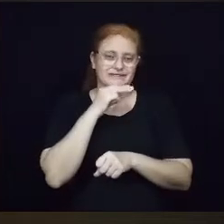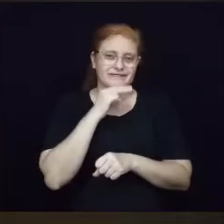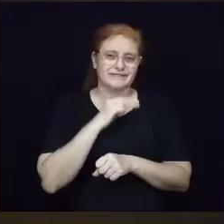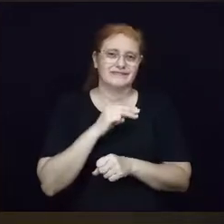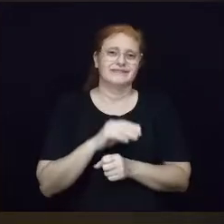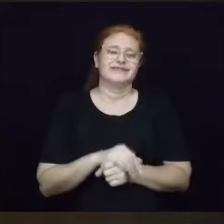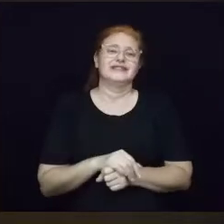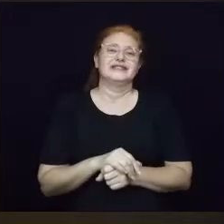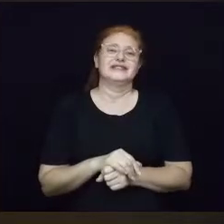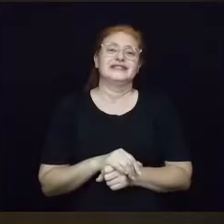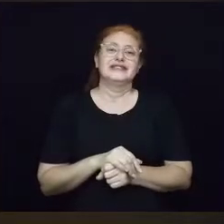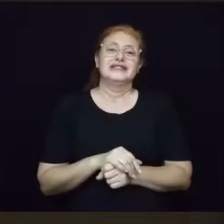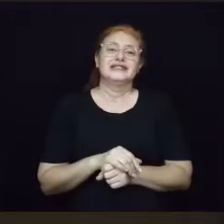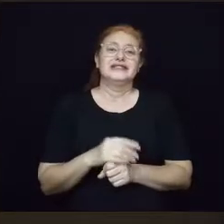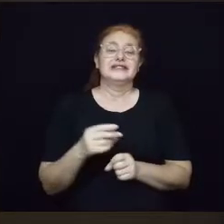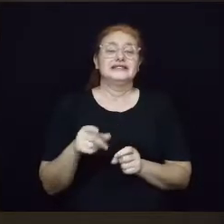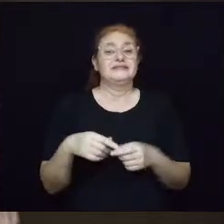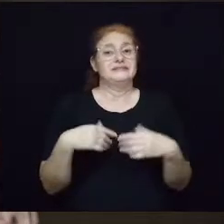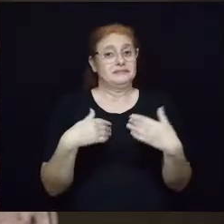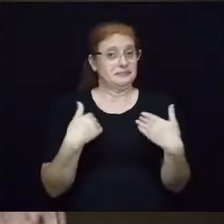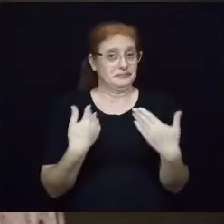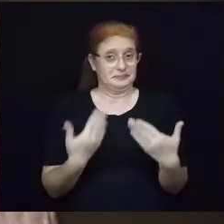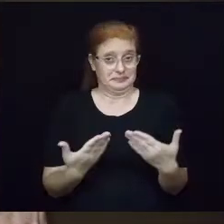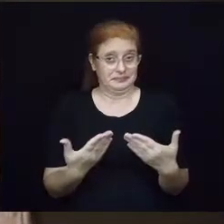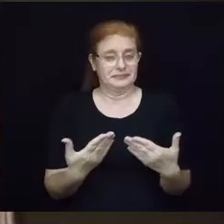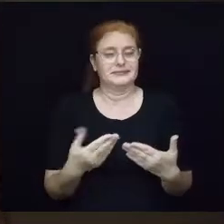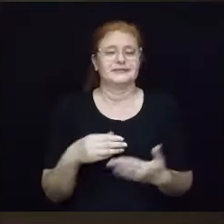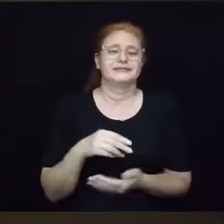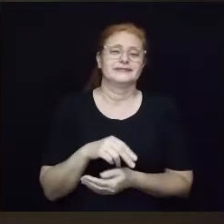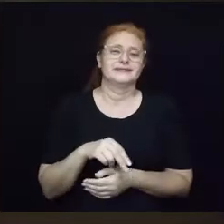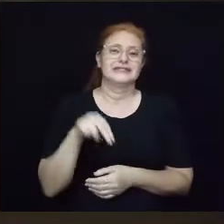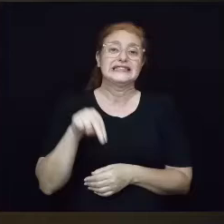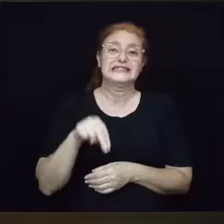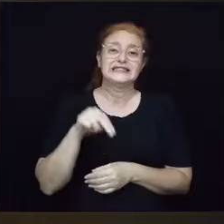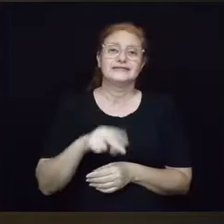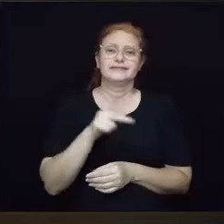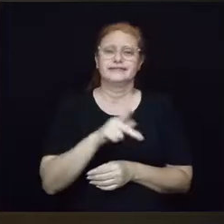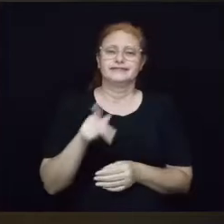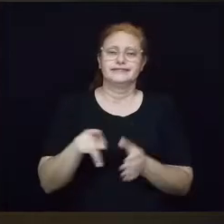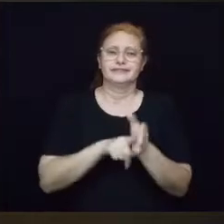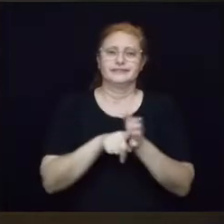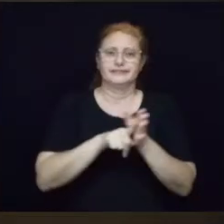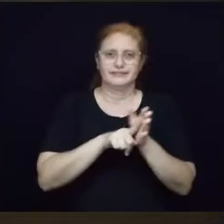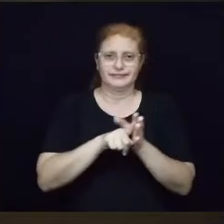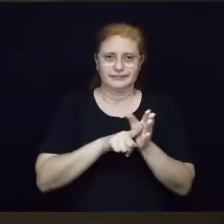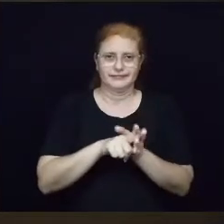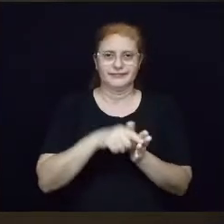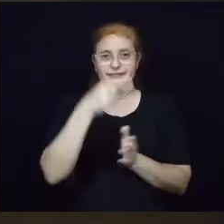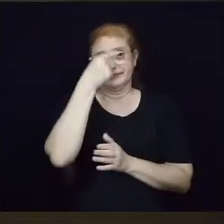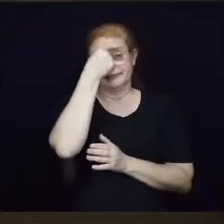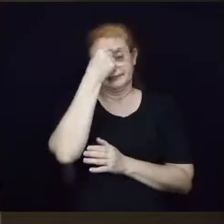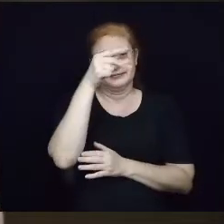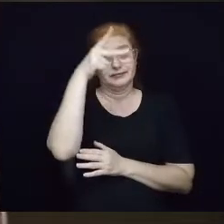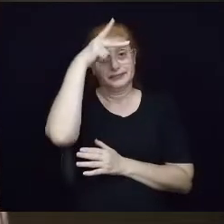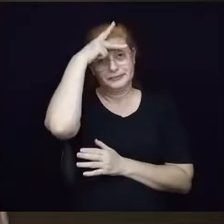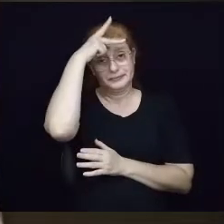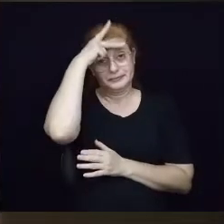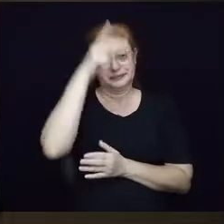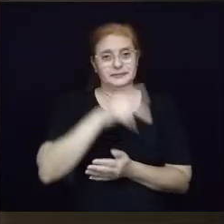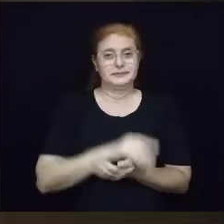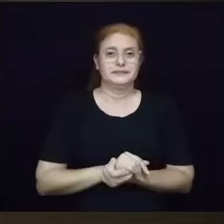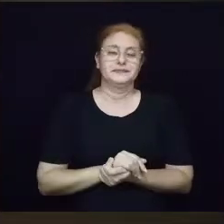da 5ª Bienal do Mercosul. A Neiva é professora e pesquisadora da Universidade Federal de